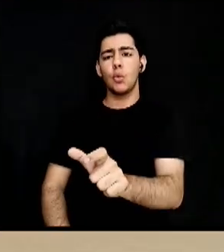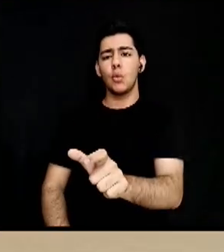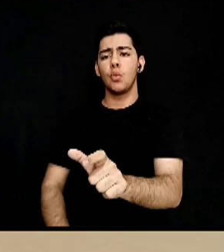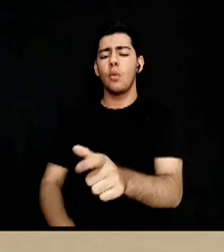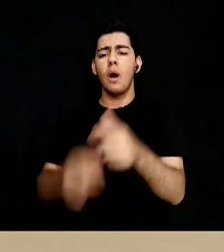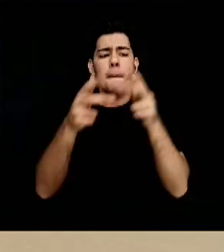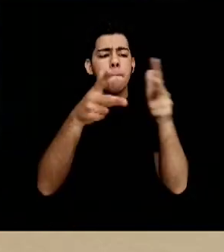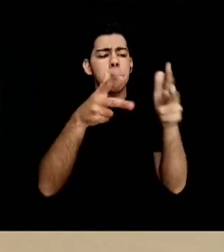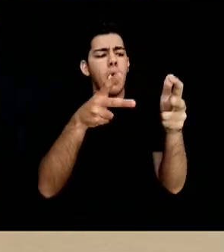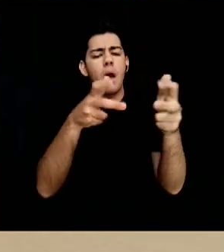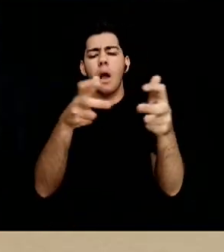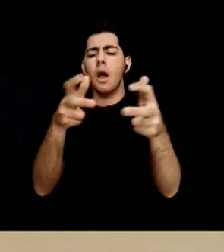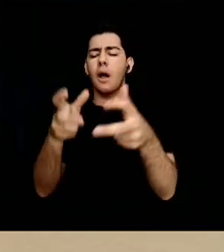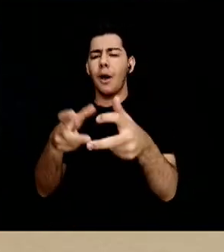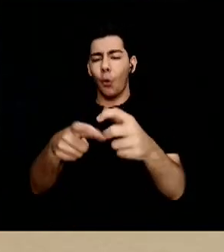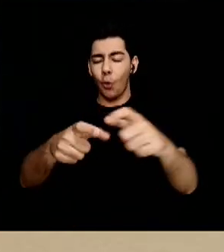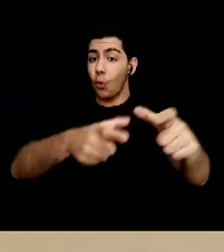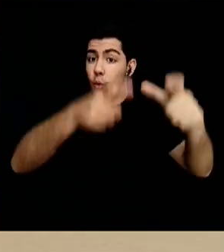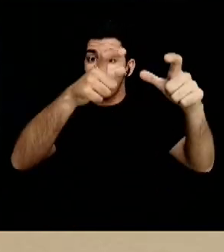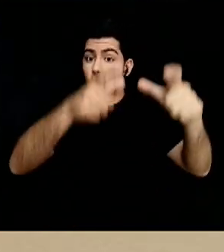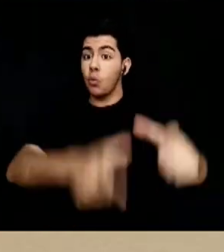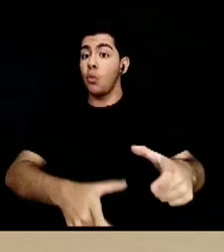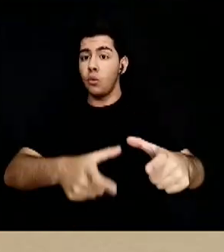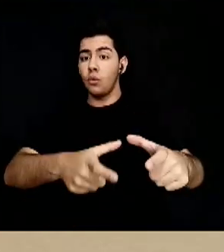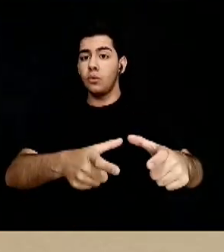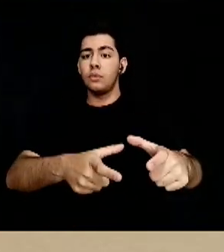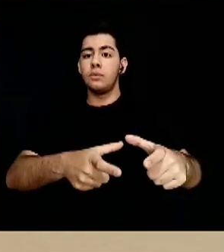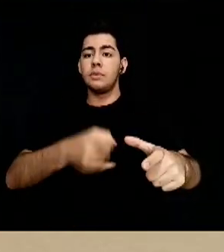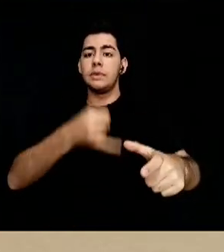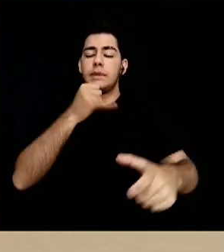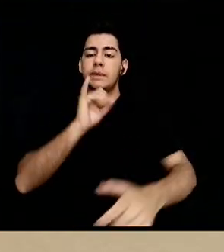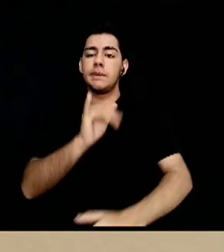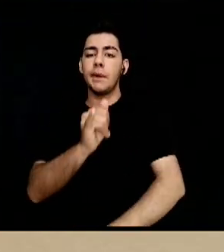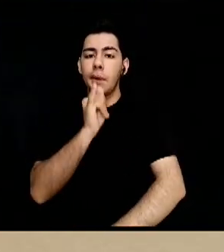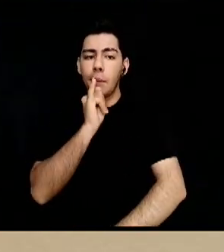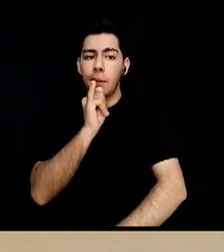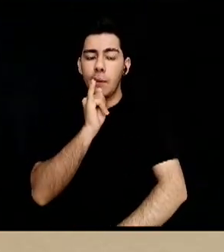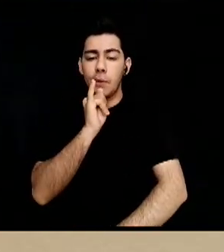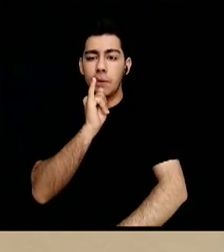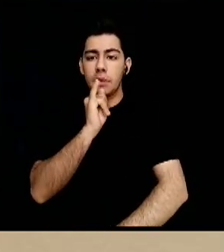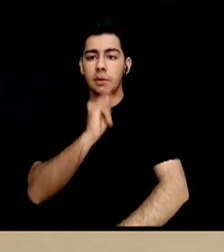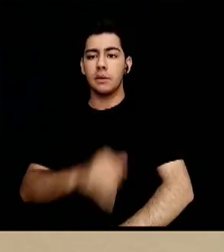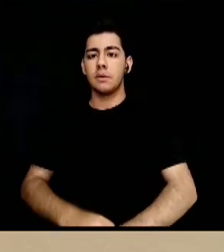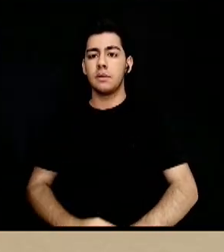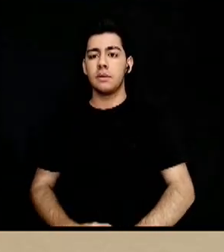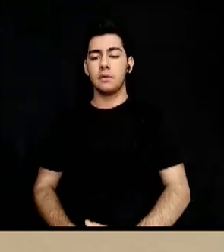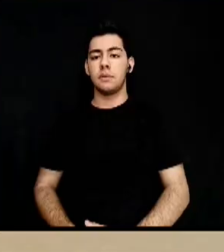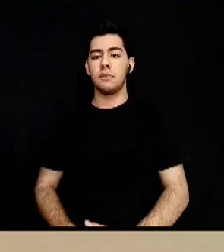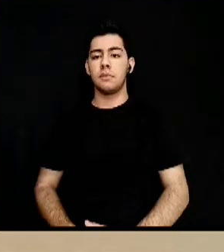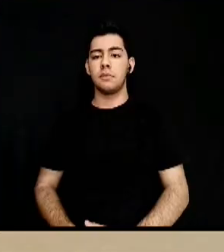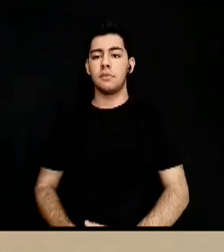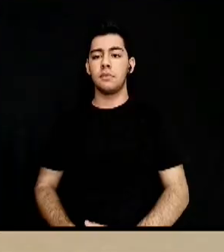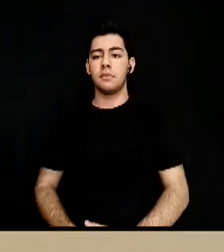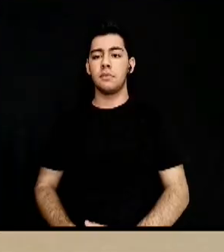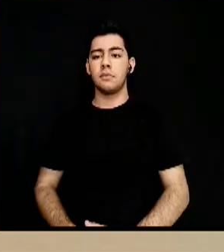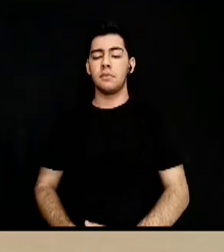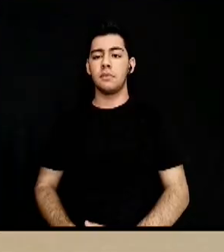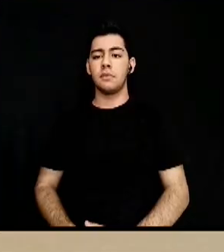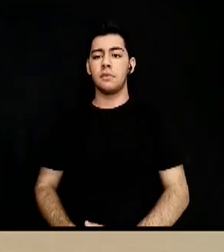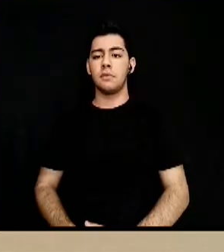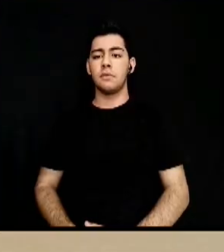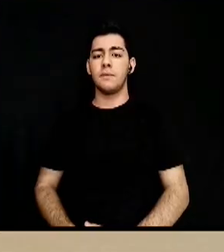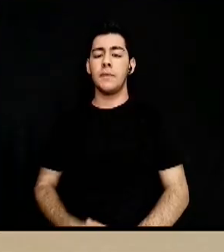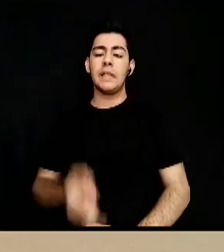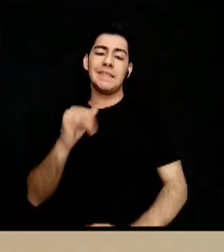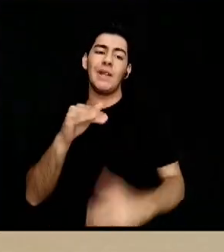e também assim, né, a questão do brilho que você falou em relação ao verniz, ver se combina ou não, né?